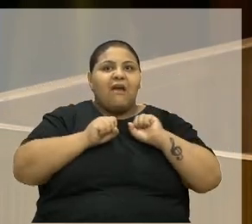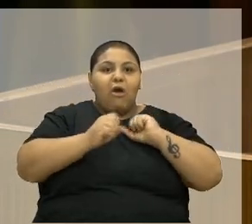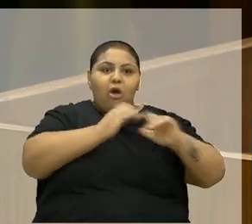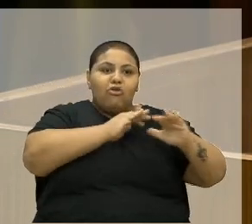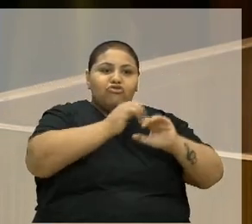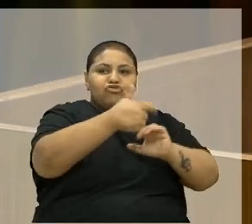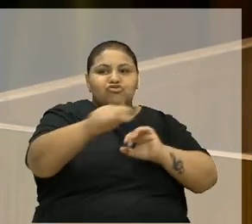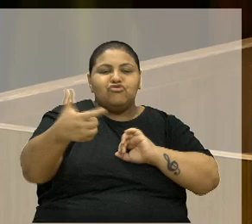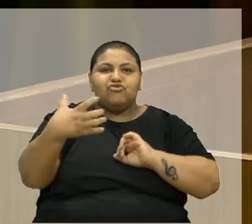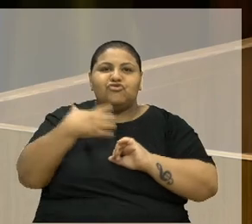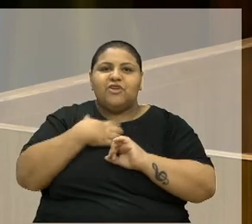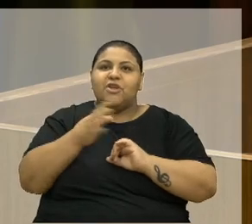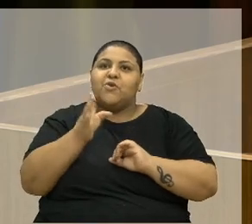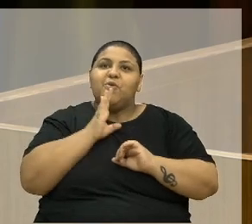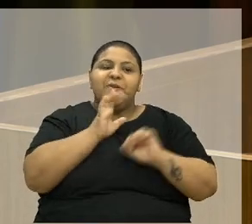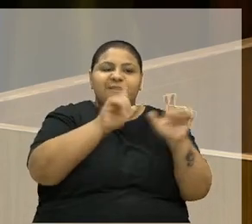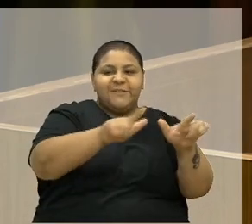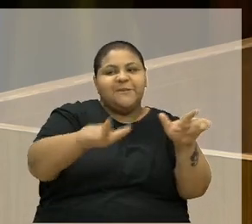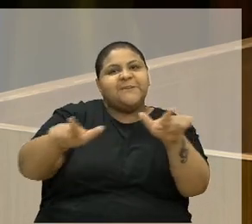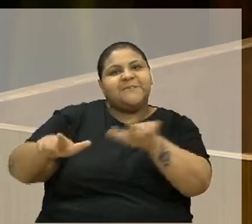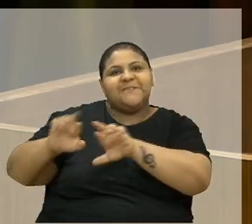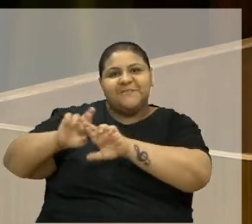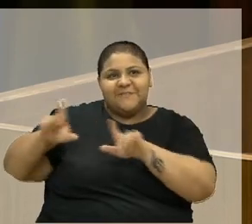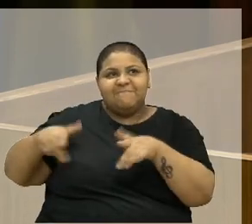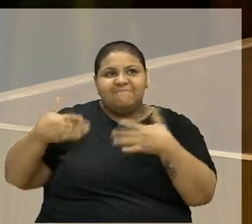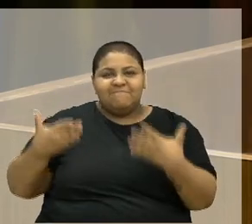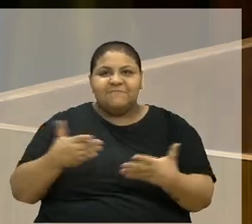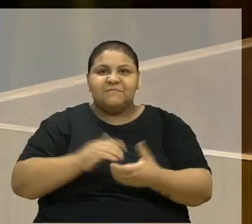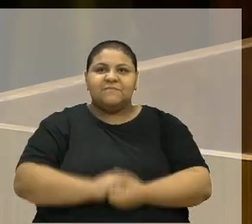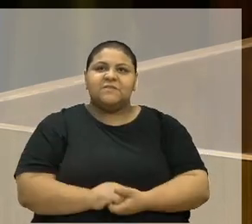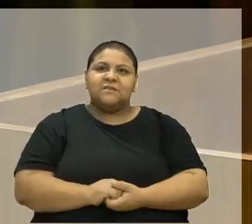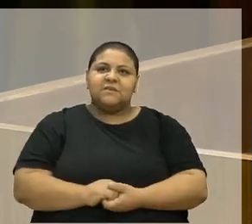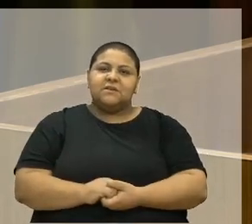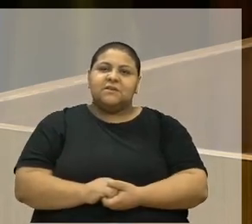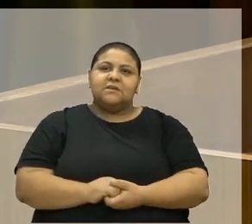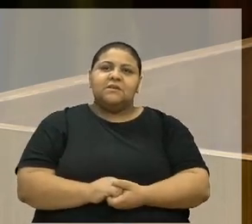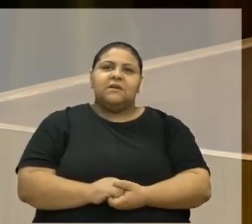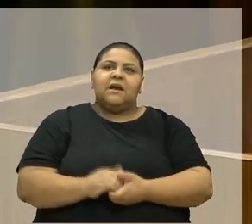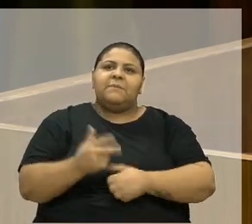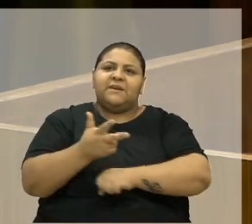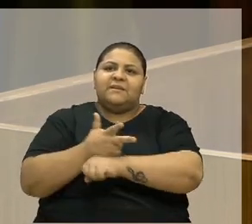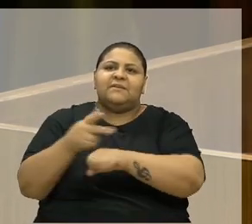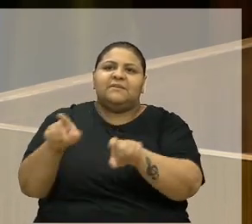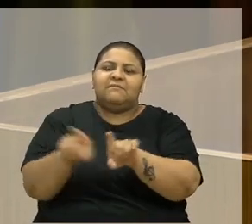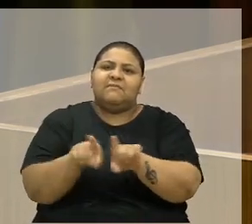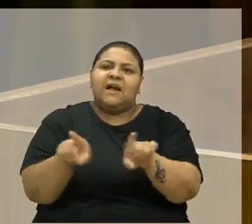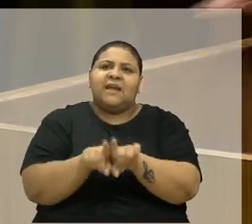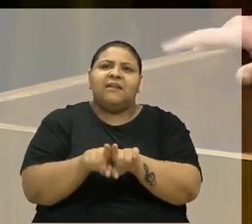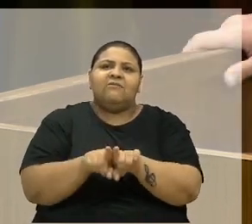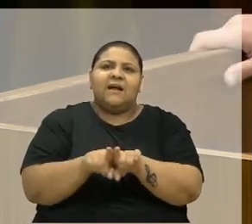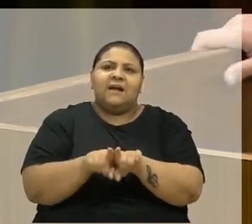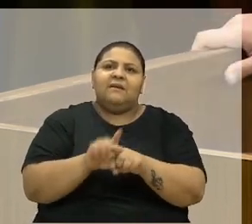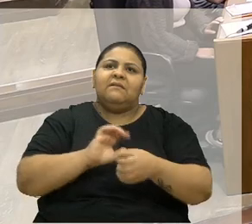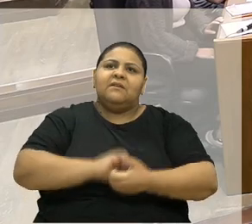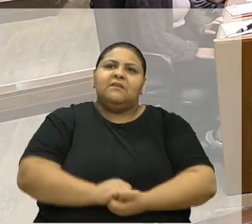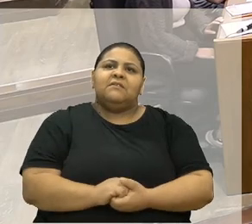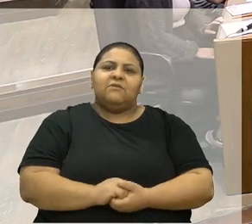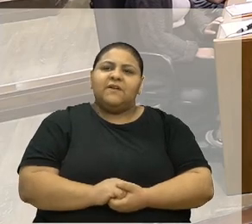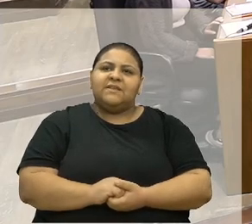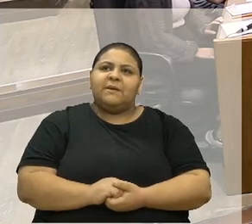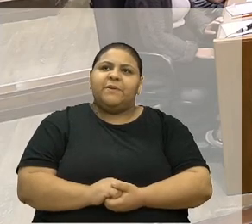uma outra forma conhecendo lugares diferentes Então eu vou passar um vídeo rapidinho e depois o seu a parte vereadora